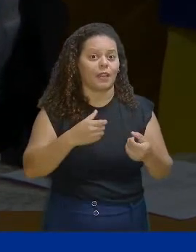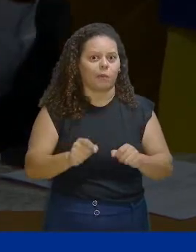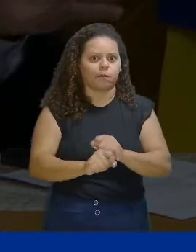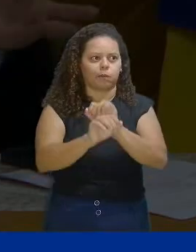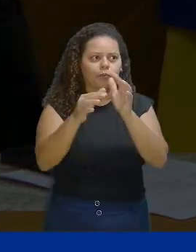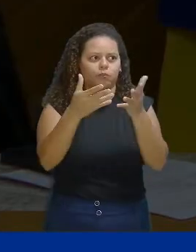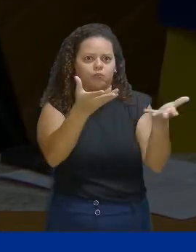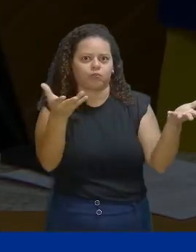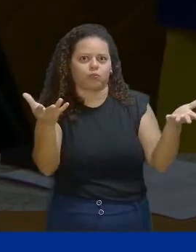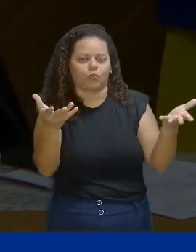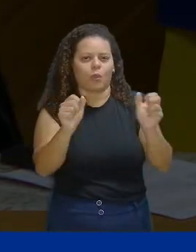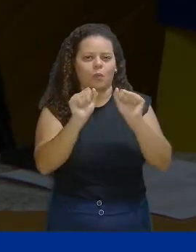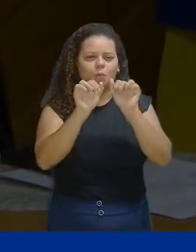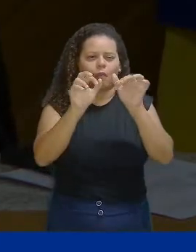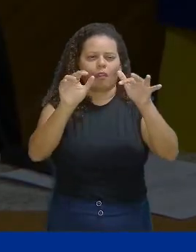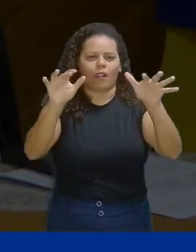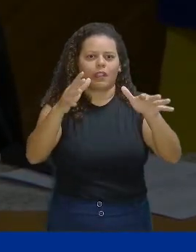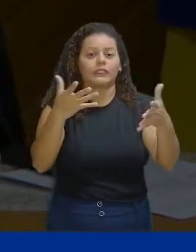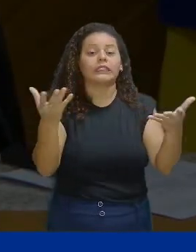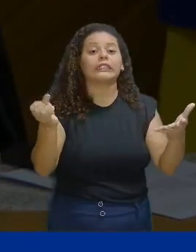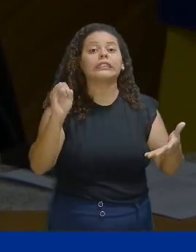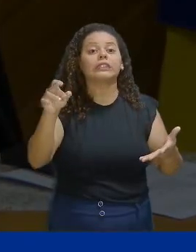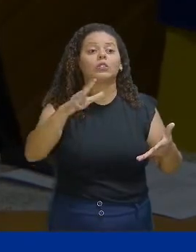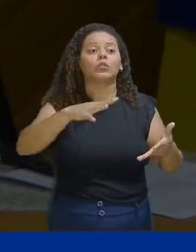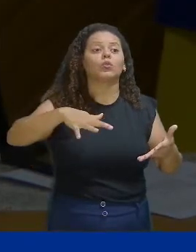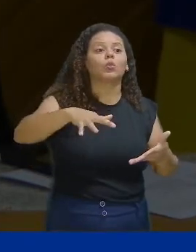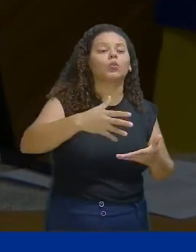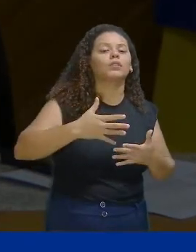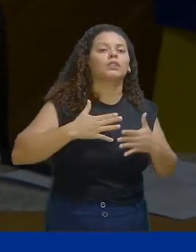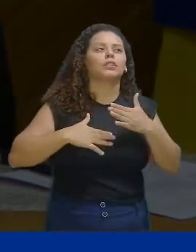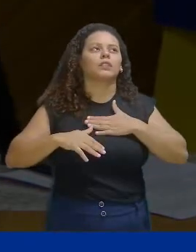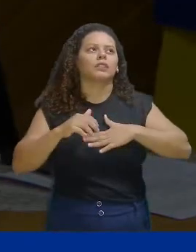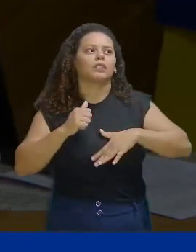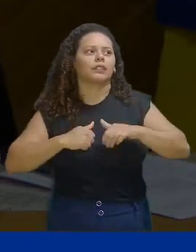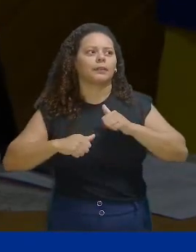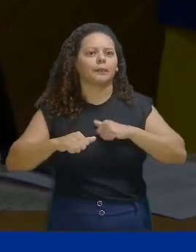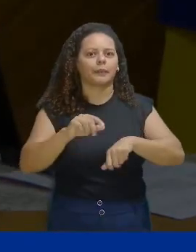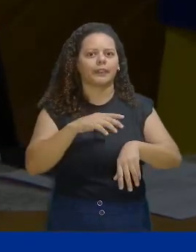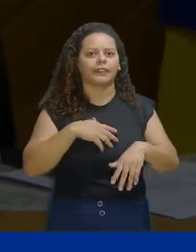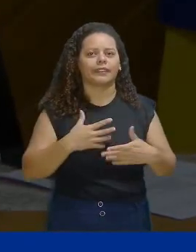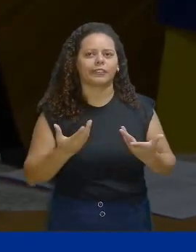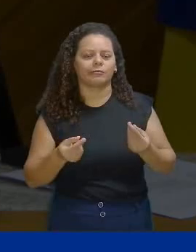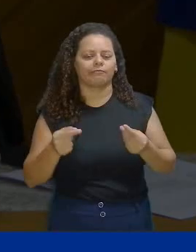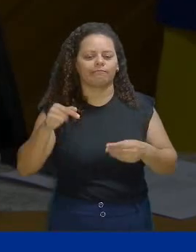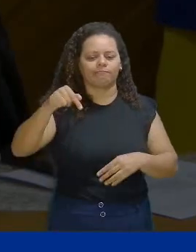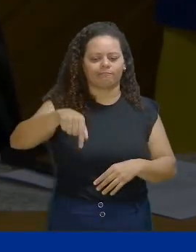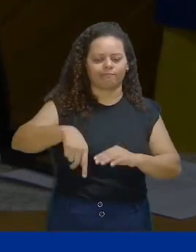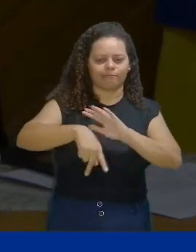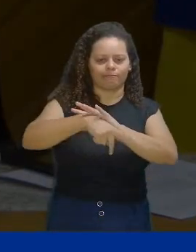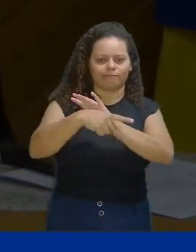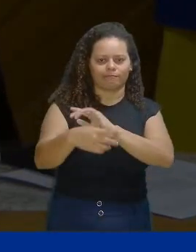se todos esses sonhos acalentados pelos amapaenses